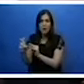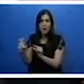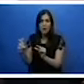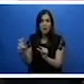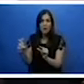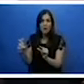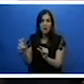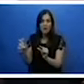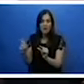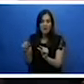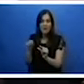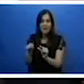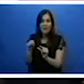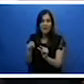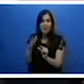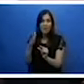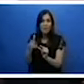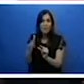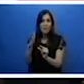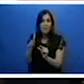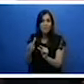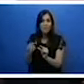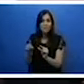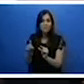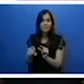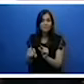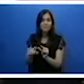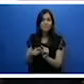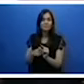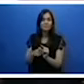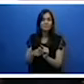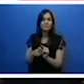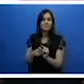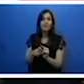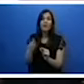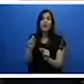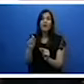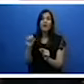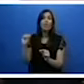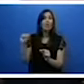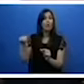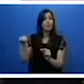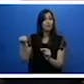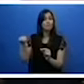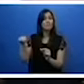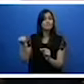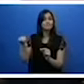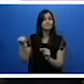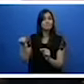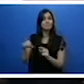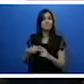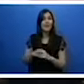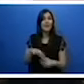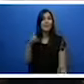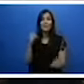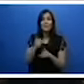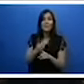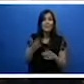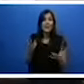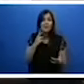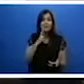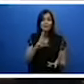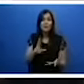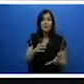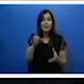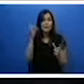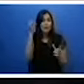e descobri que se eu dividir esse 45 por 5, é igual a 9. Então, eu já descobri.